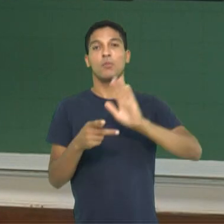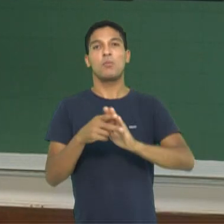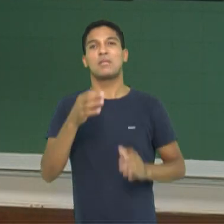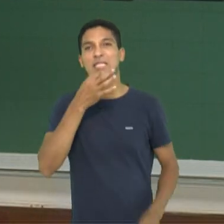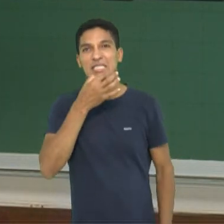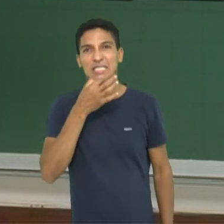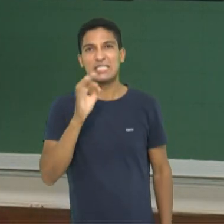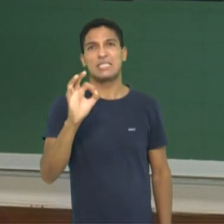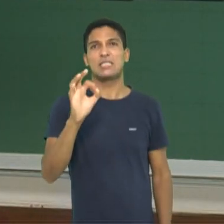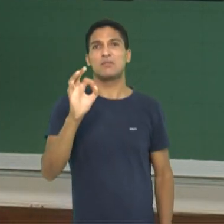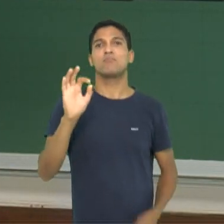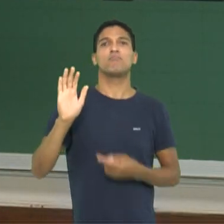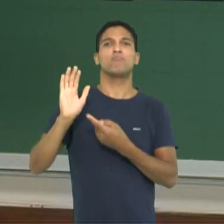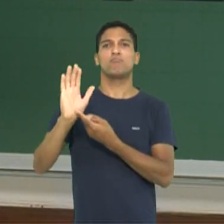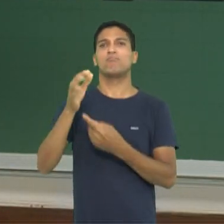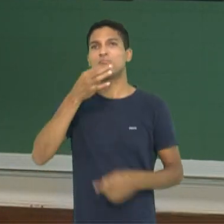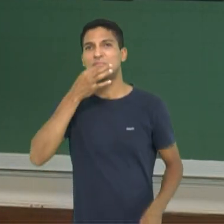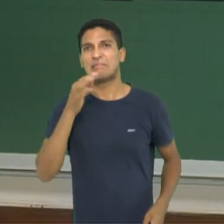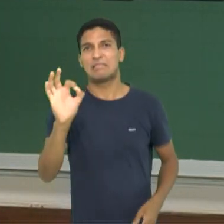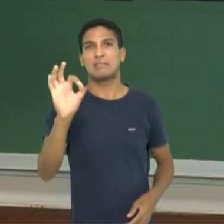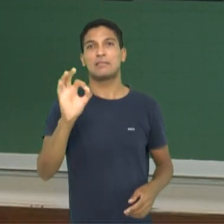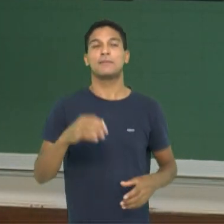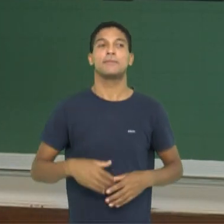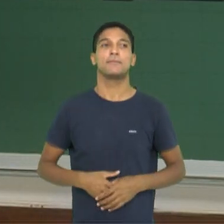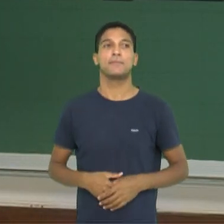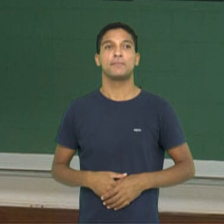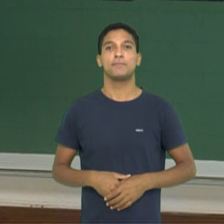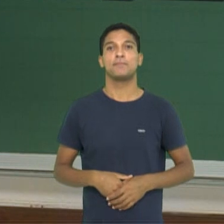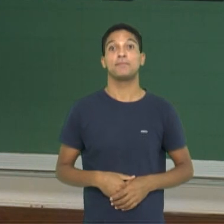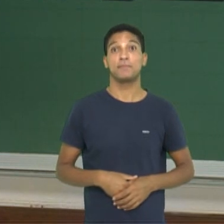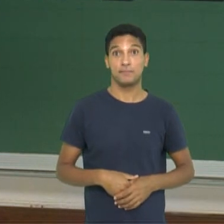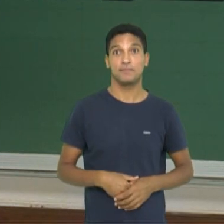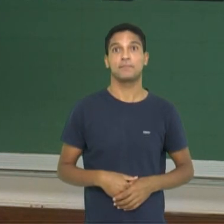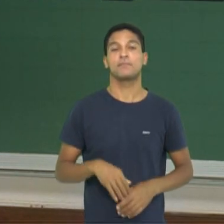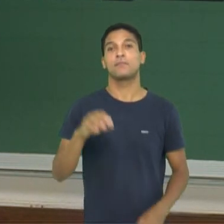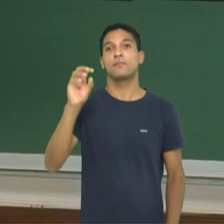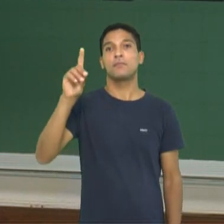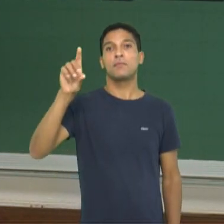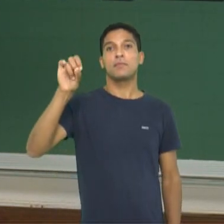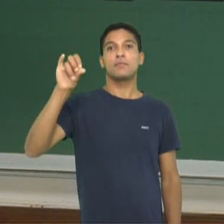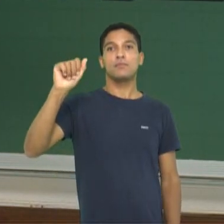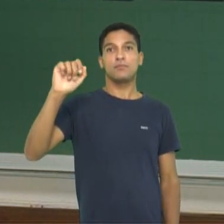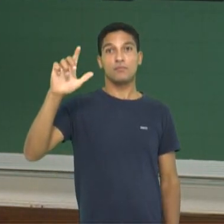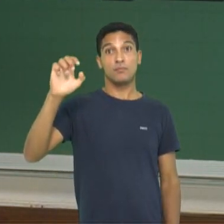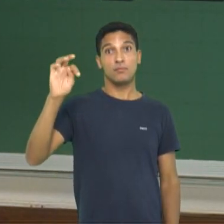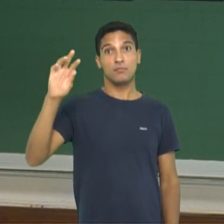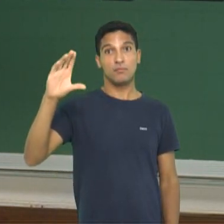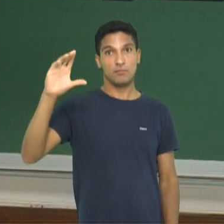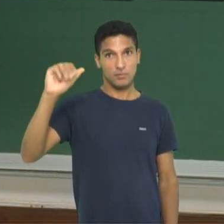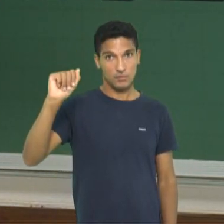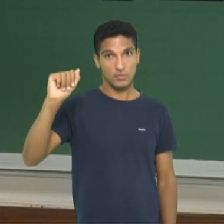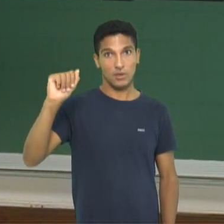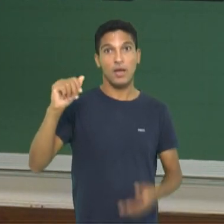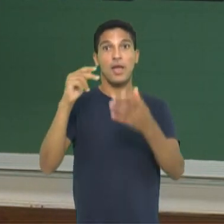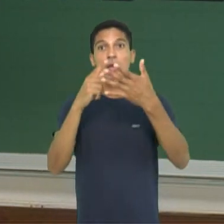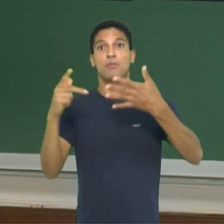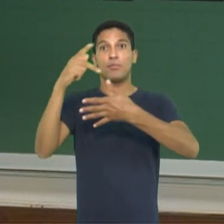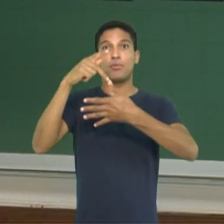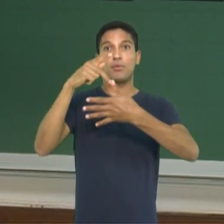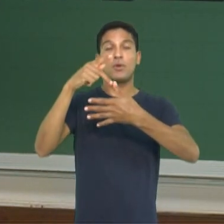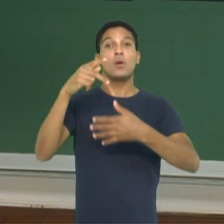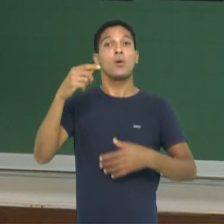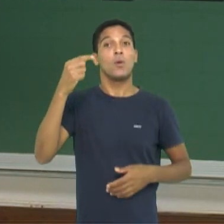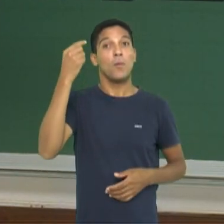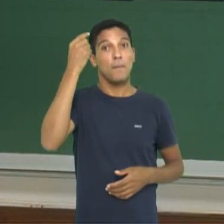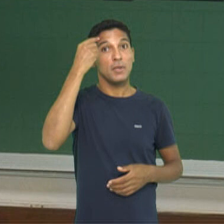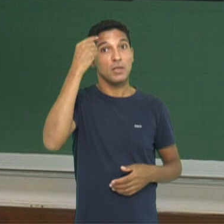bem. Então, essa dialética que é privilegiada ali, o sentido dessa dialética que é privilegiada do pensamento de